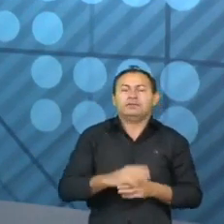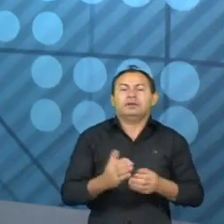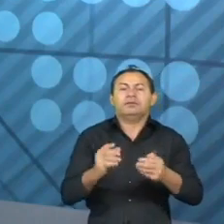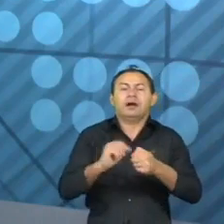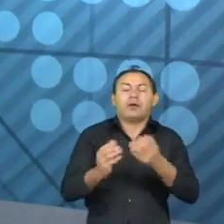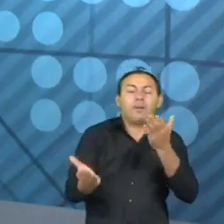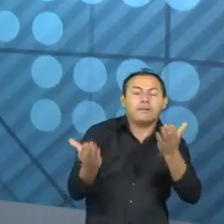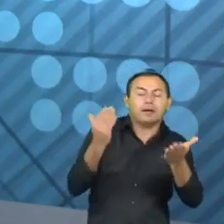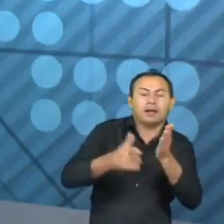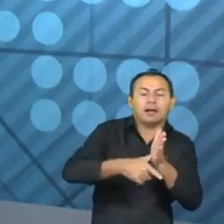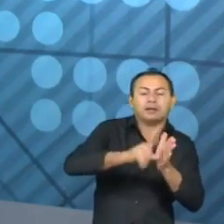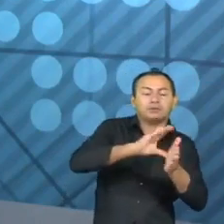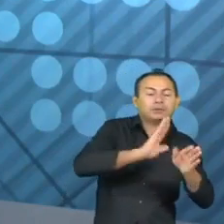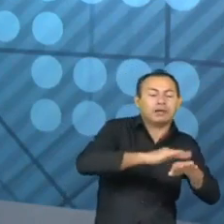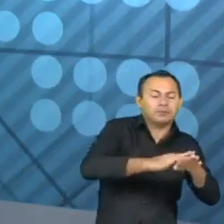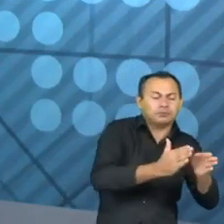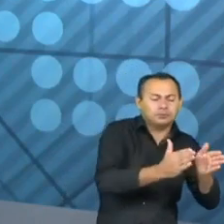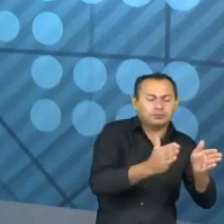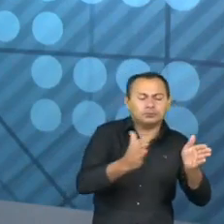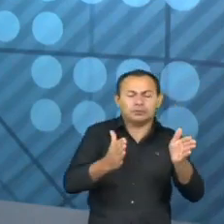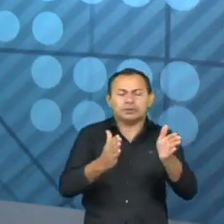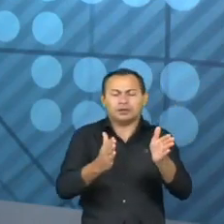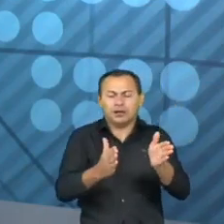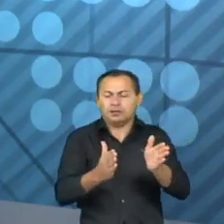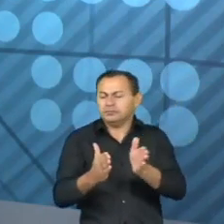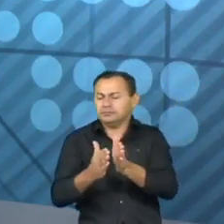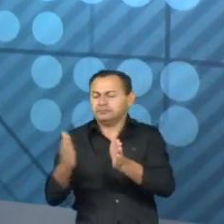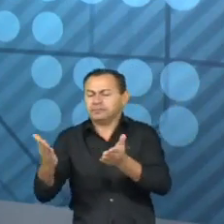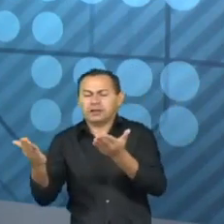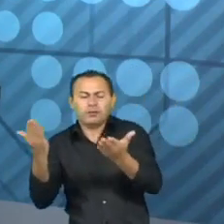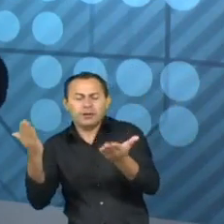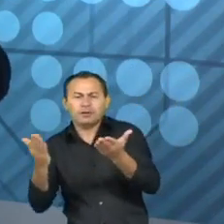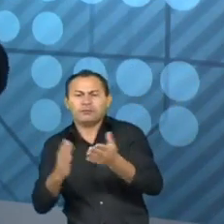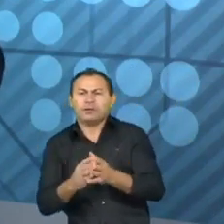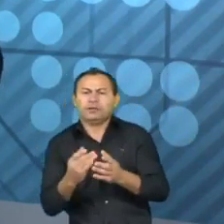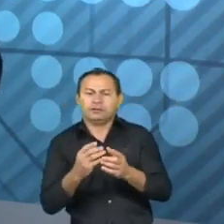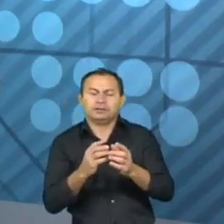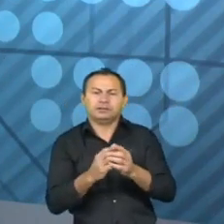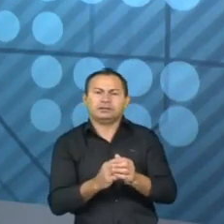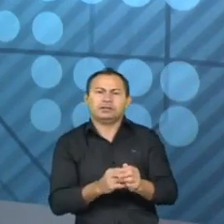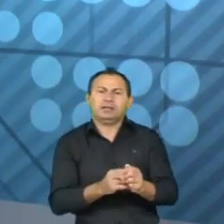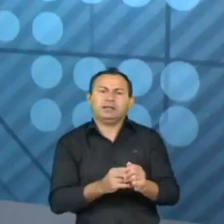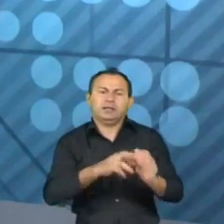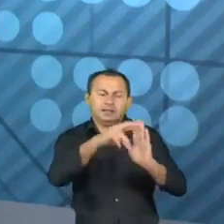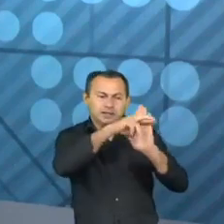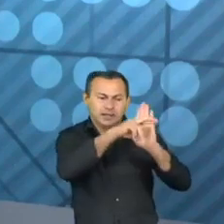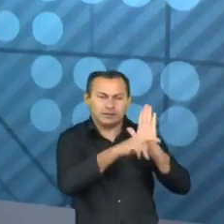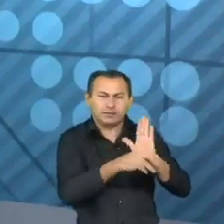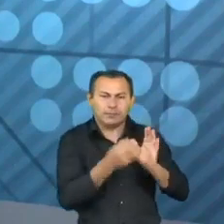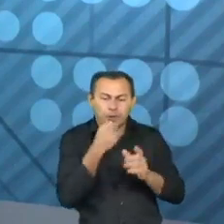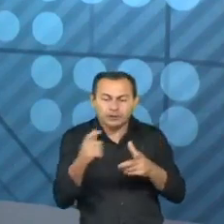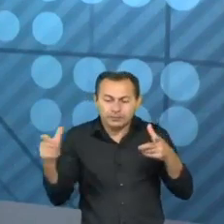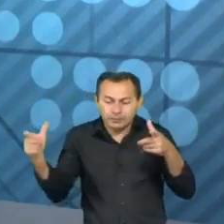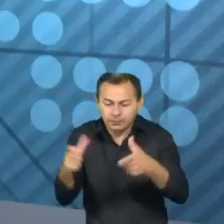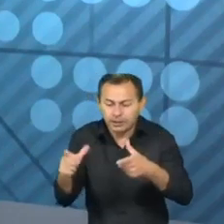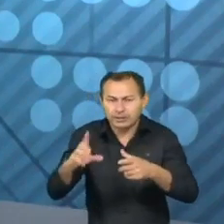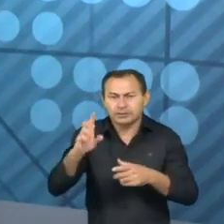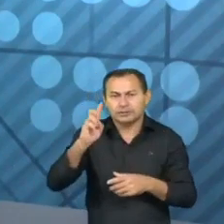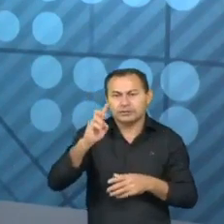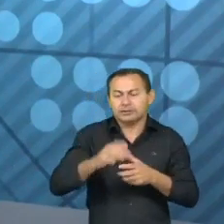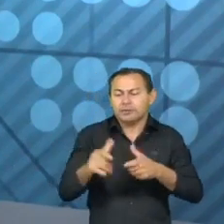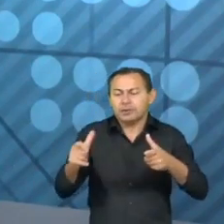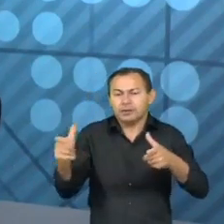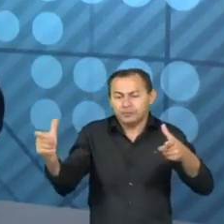compara, depois de um tempo, se essa medida foi realmente útil, se ela realmente achatou a curva, a história da